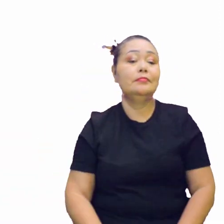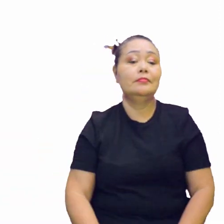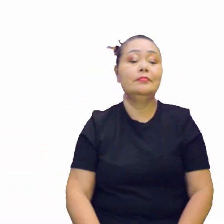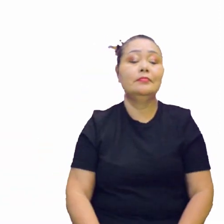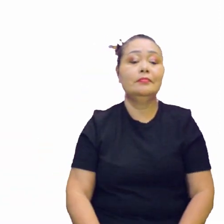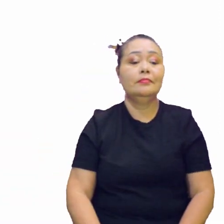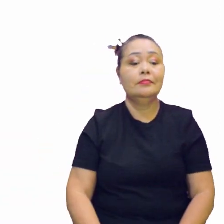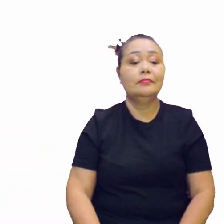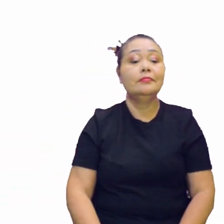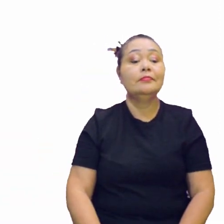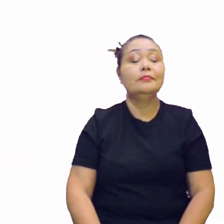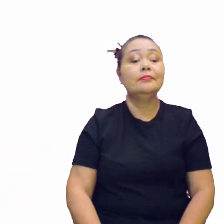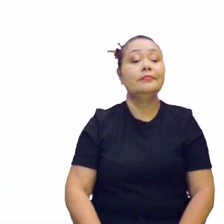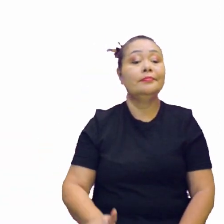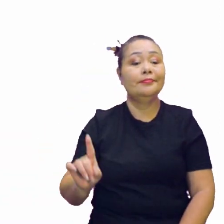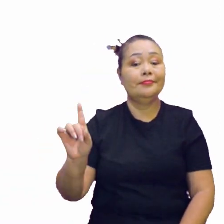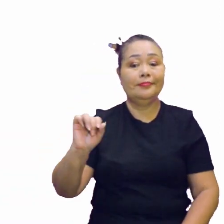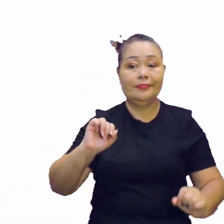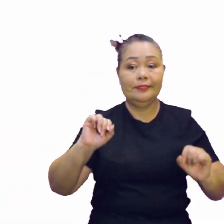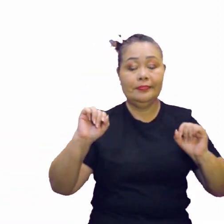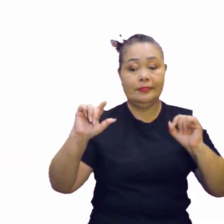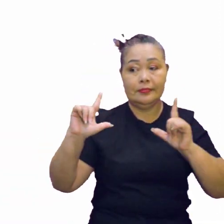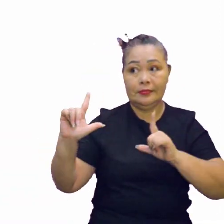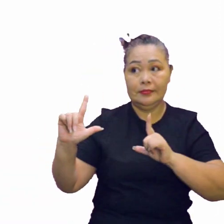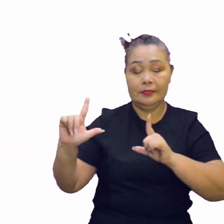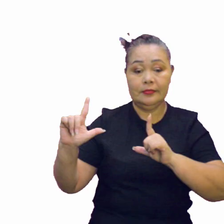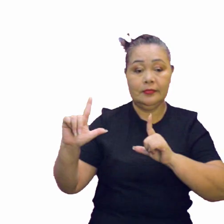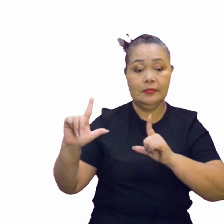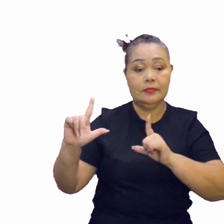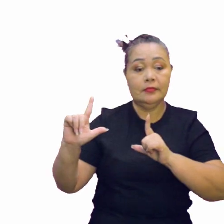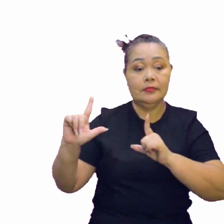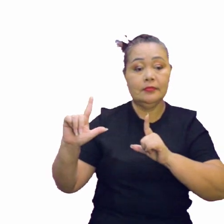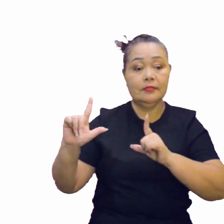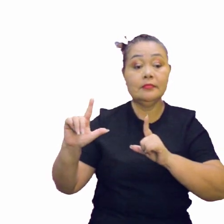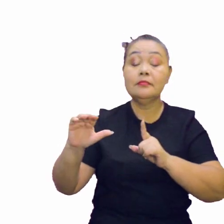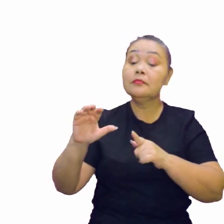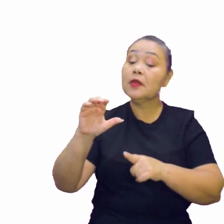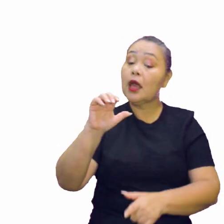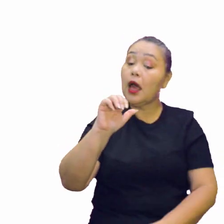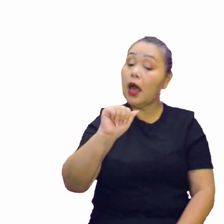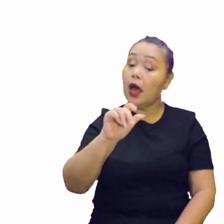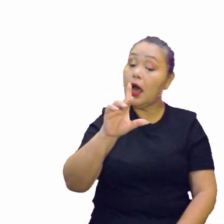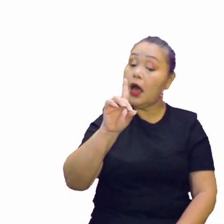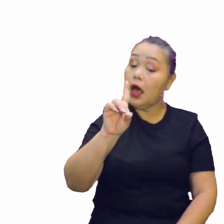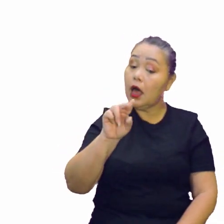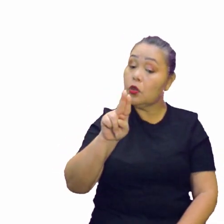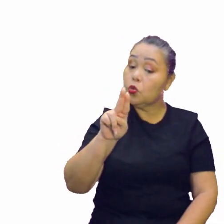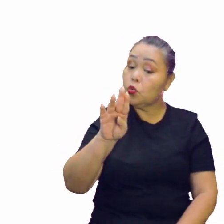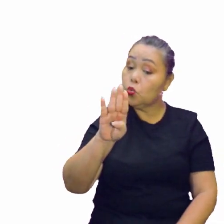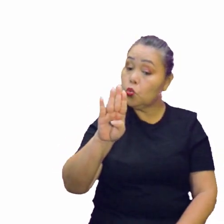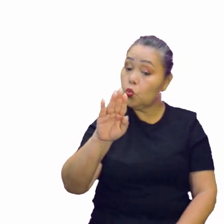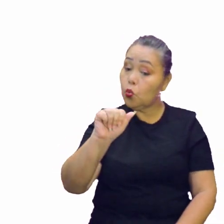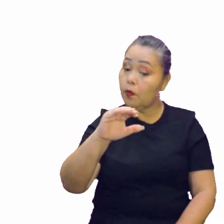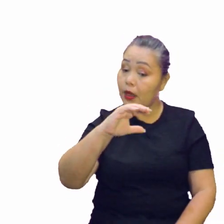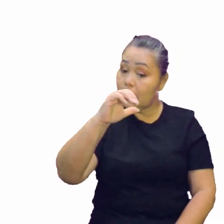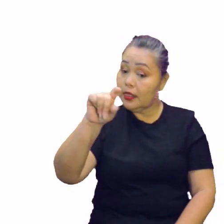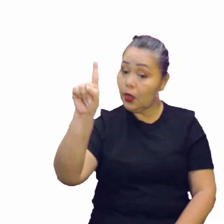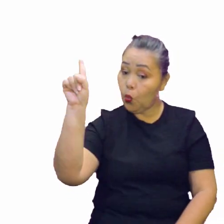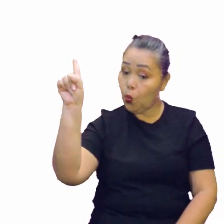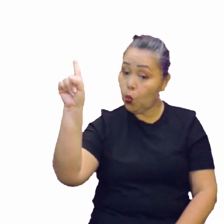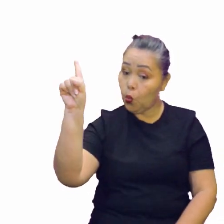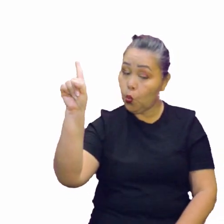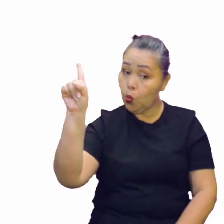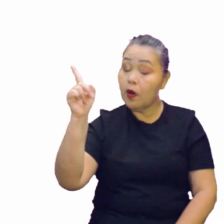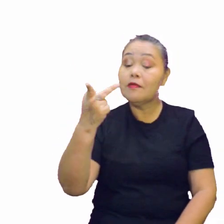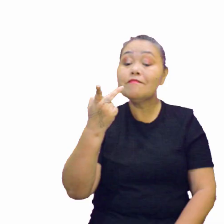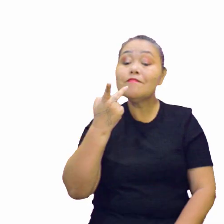é o mato. Ok? E a adubação. Aqui, ó. Adubação, entre outros. É o que a gente estava